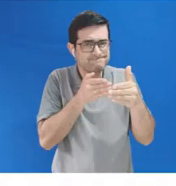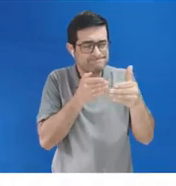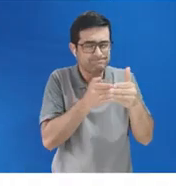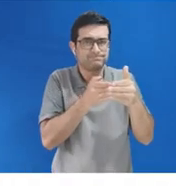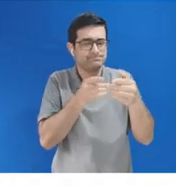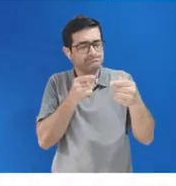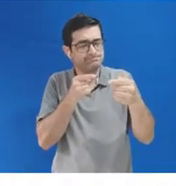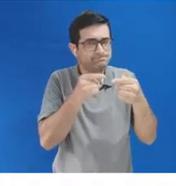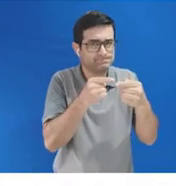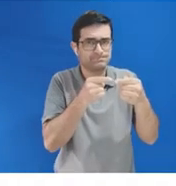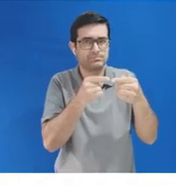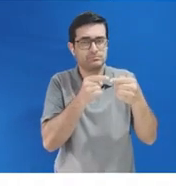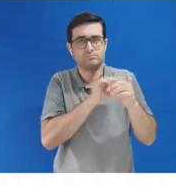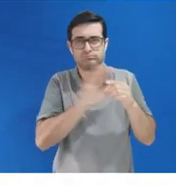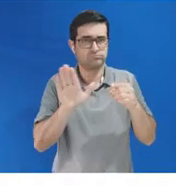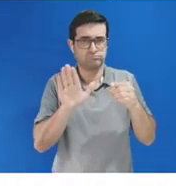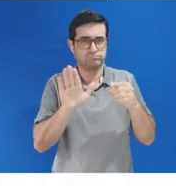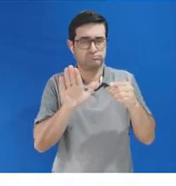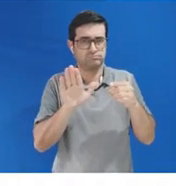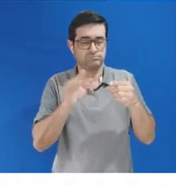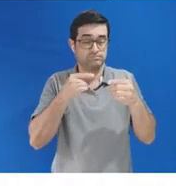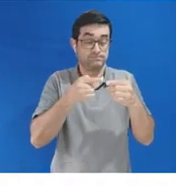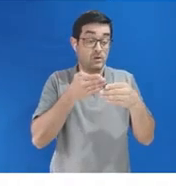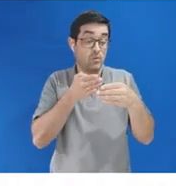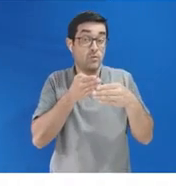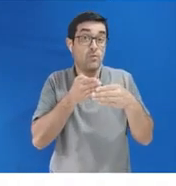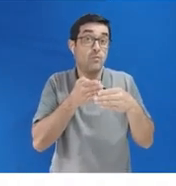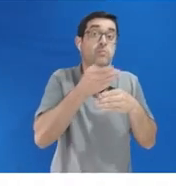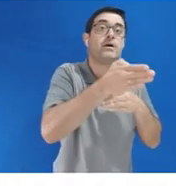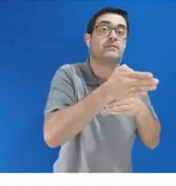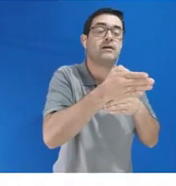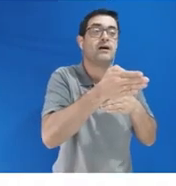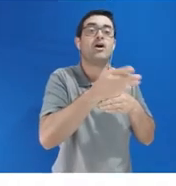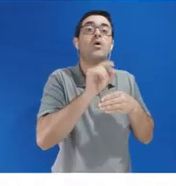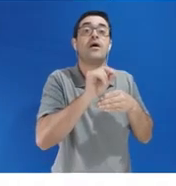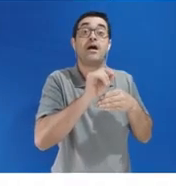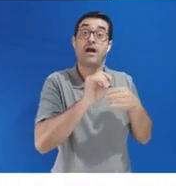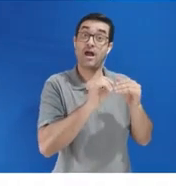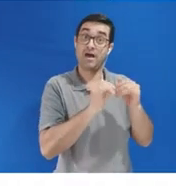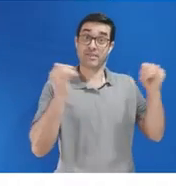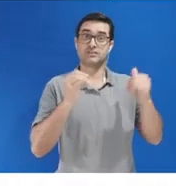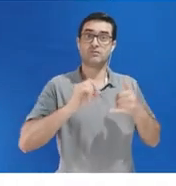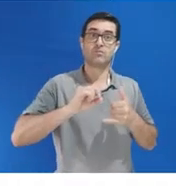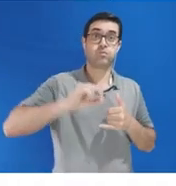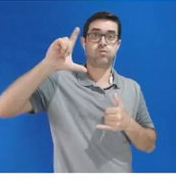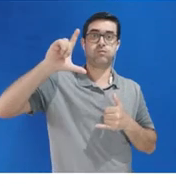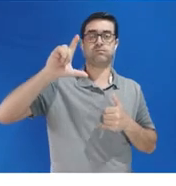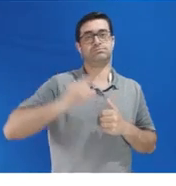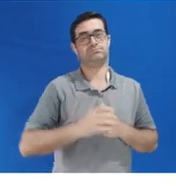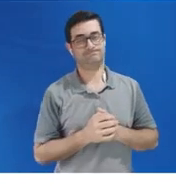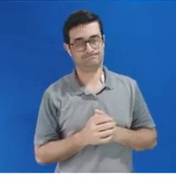o máximo que eu posso aproximar os dois. Eu não posso ultrapassar aquilo ali, porque senão a energia vai subir de